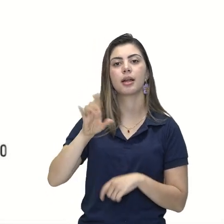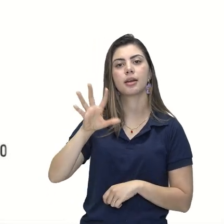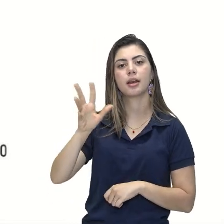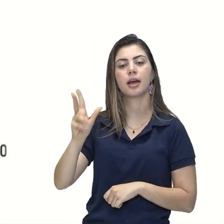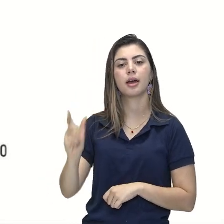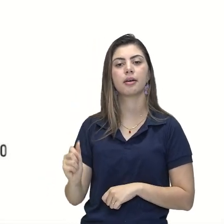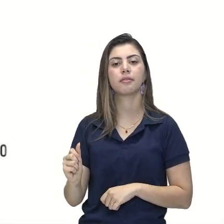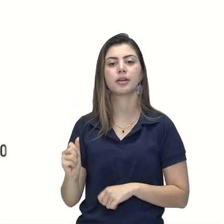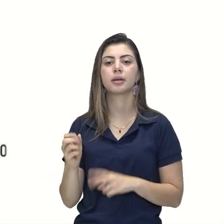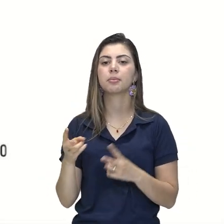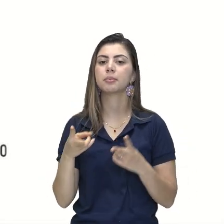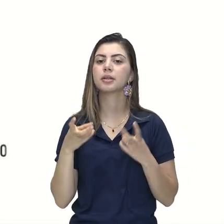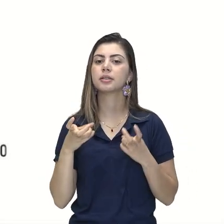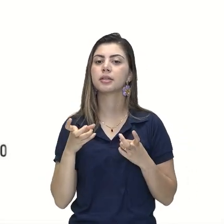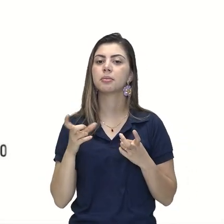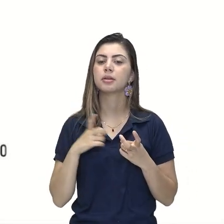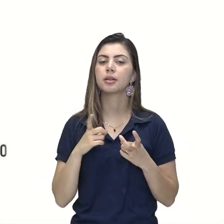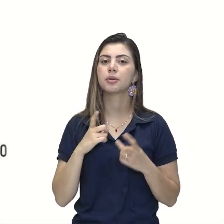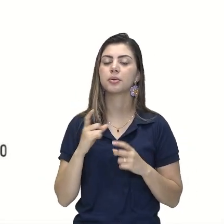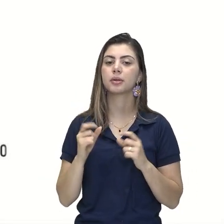aqui